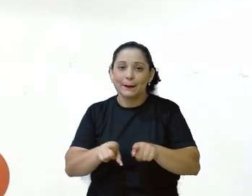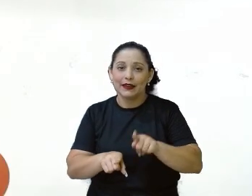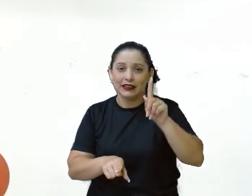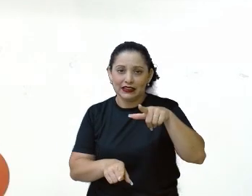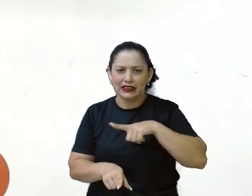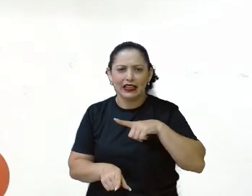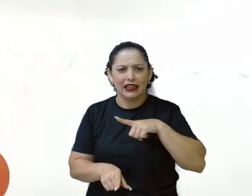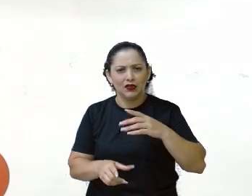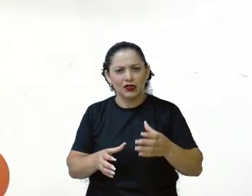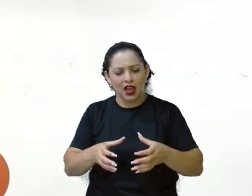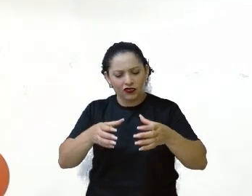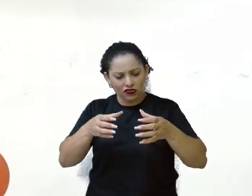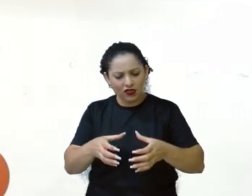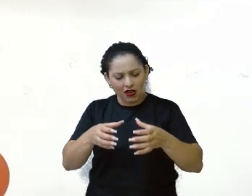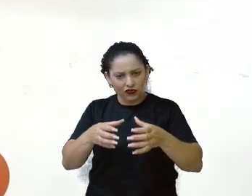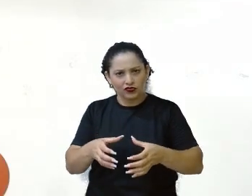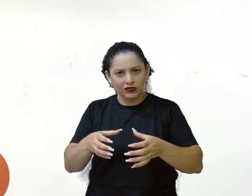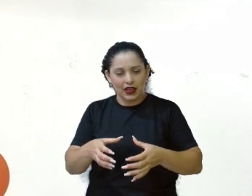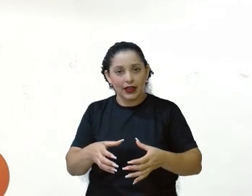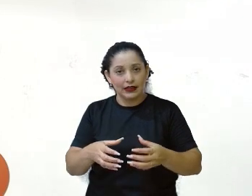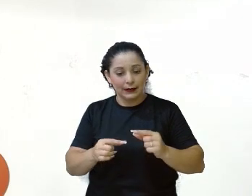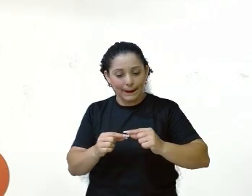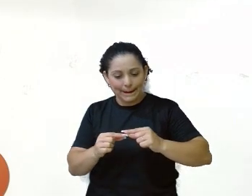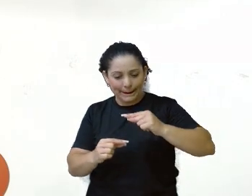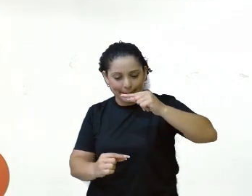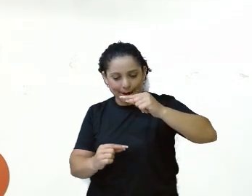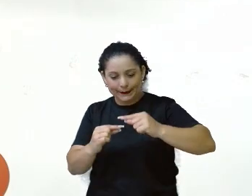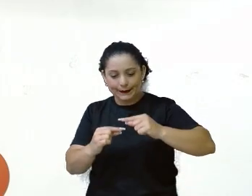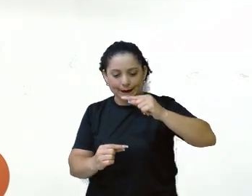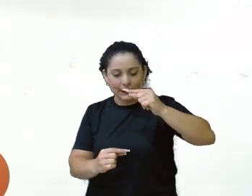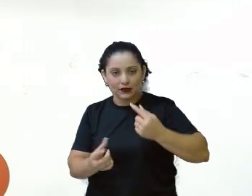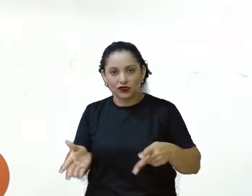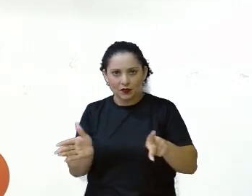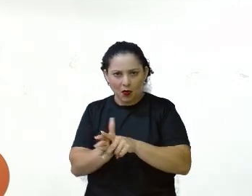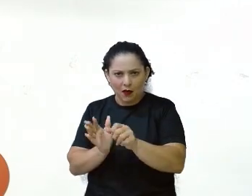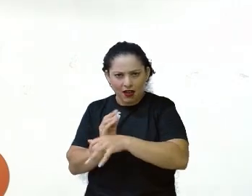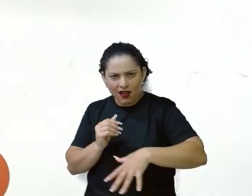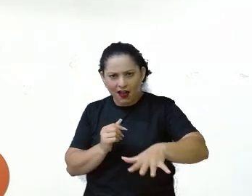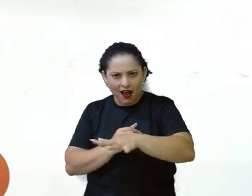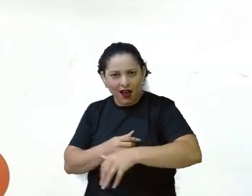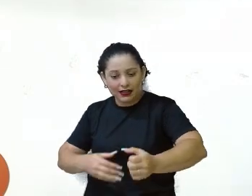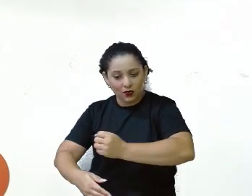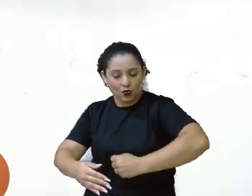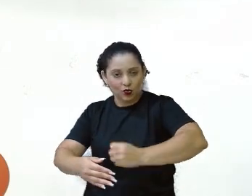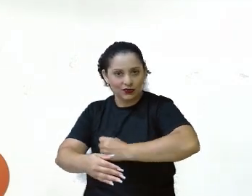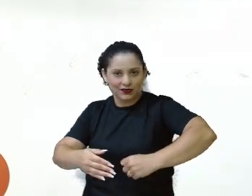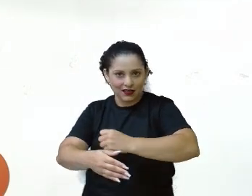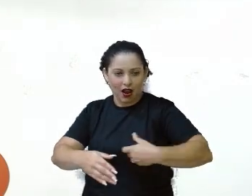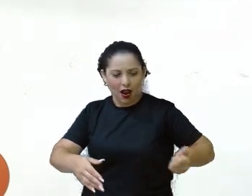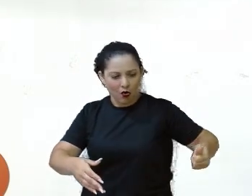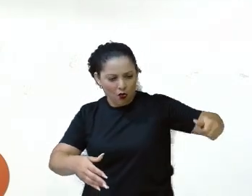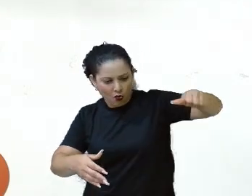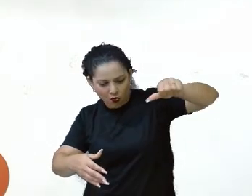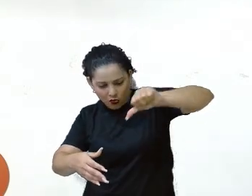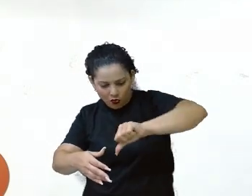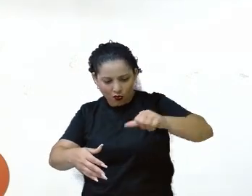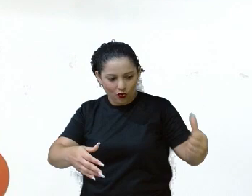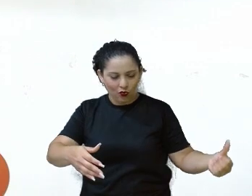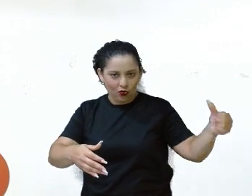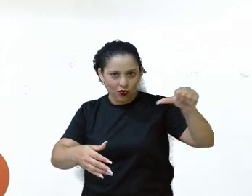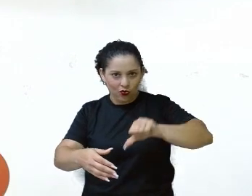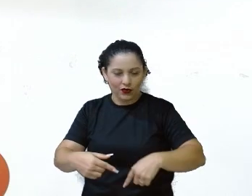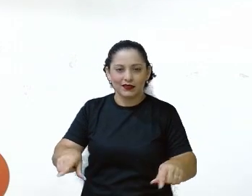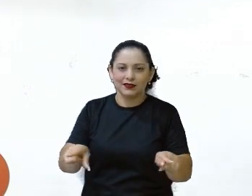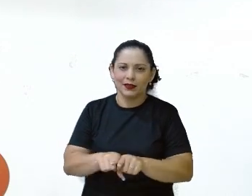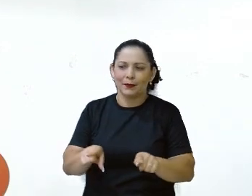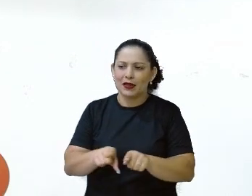medidoras para culinária, por exemplo. Professora, então, será que está querendo me dizer que eu poderia utilizar qualquer jarrinha dessa